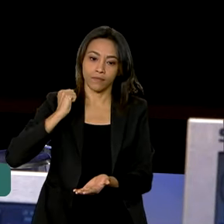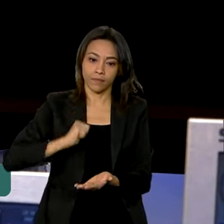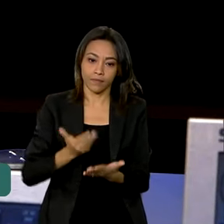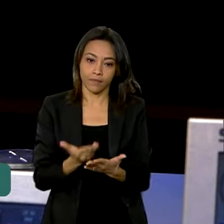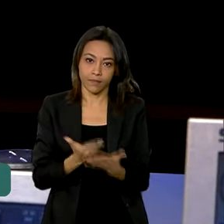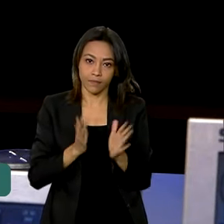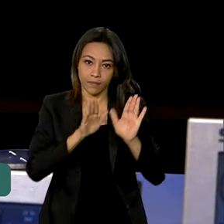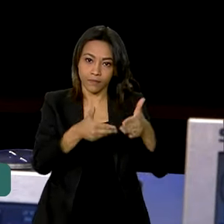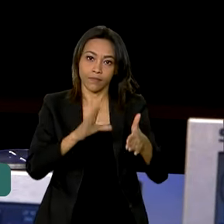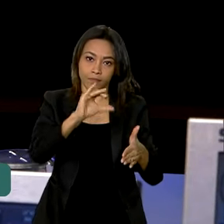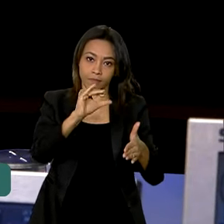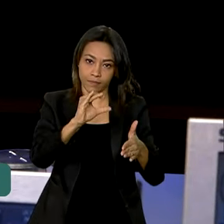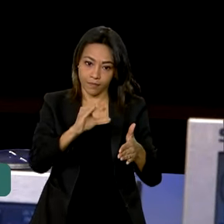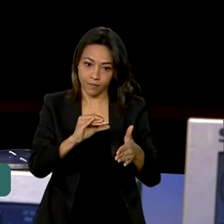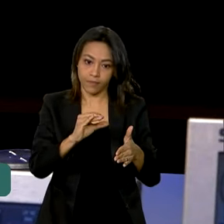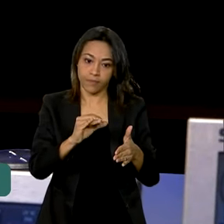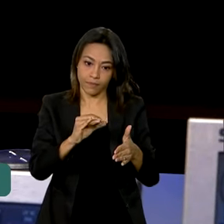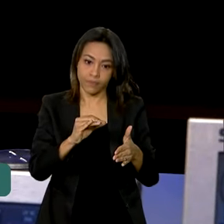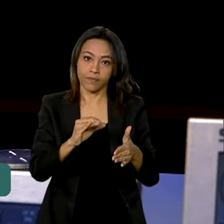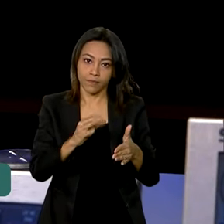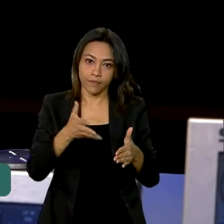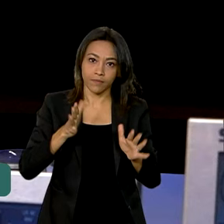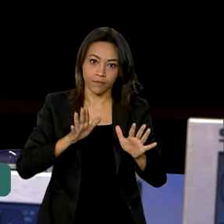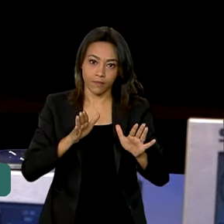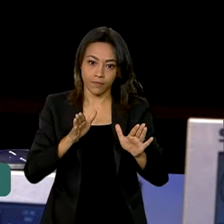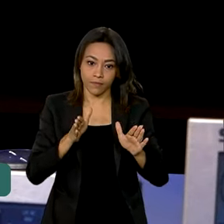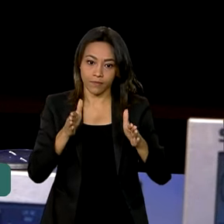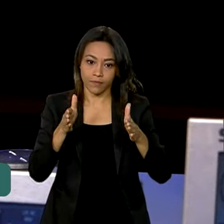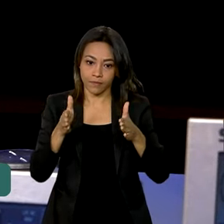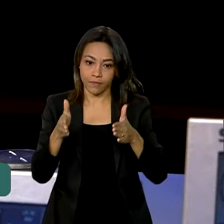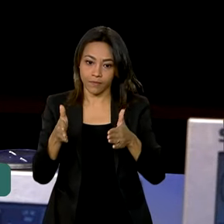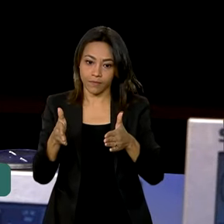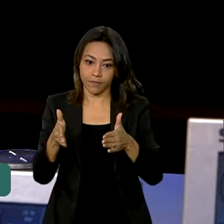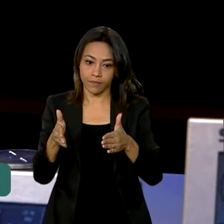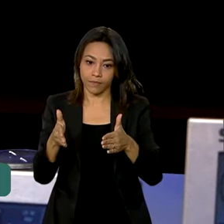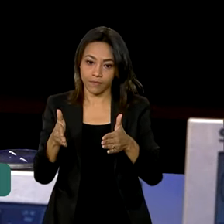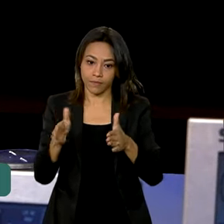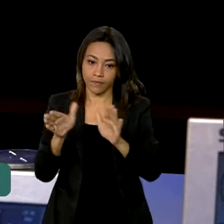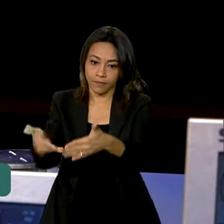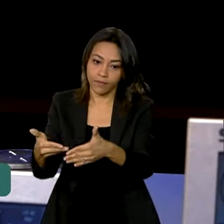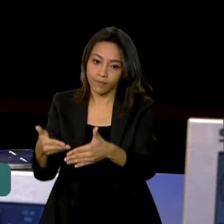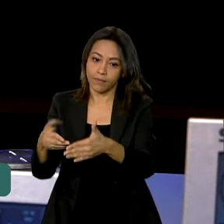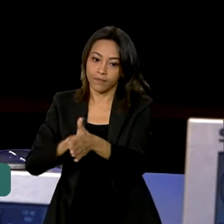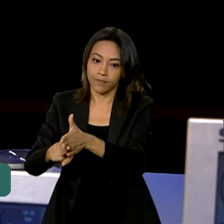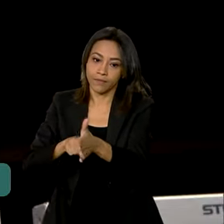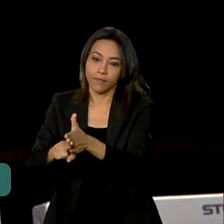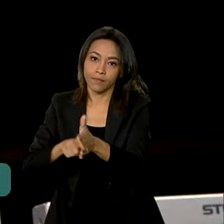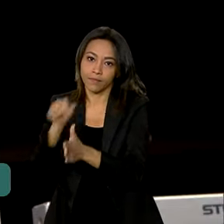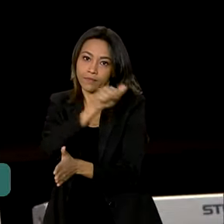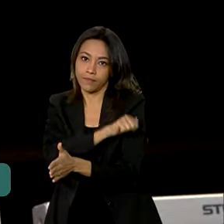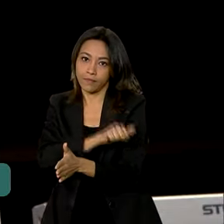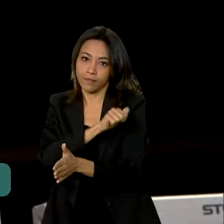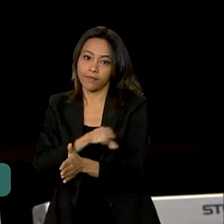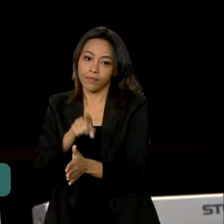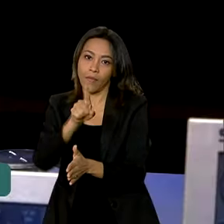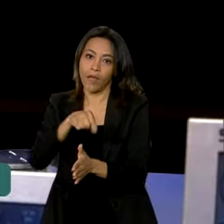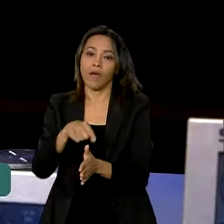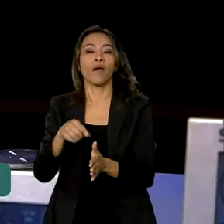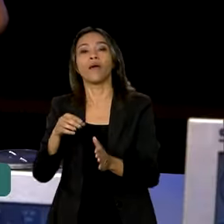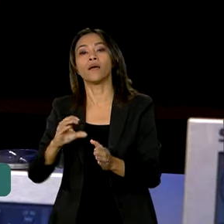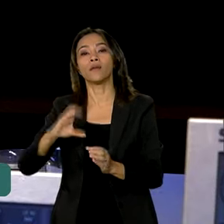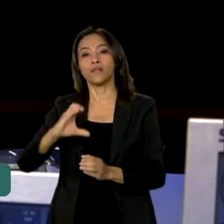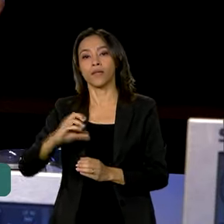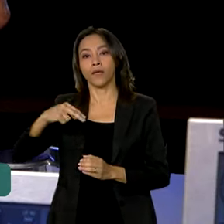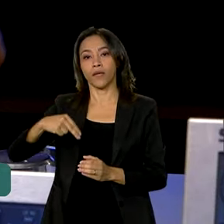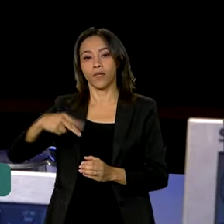da ciência para quem no Rio de Janeiro desenvolve, né? É iniciação científica, ministra? Iniciação científica